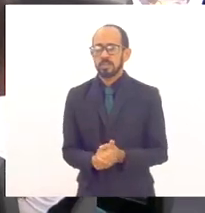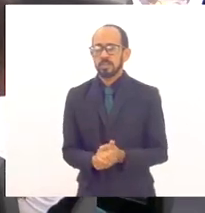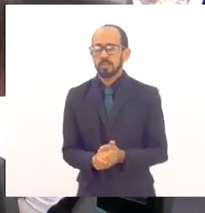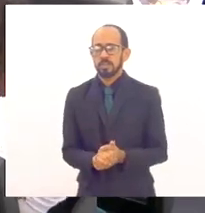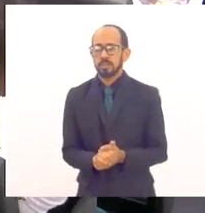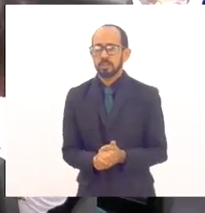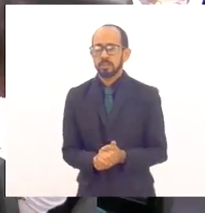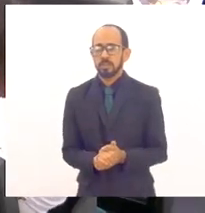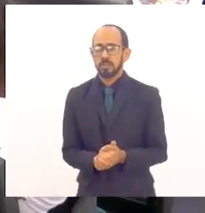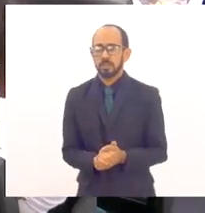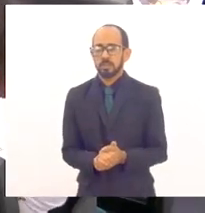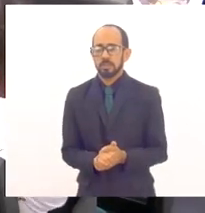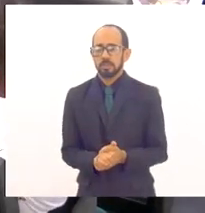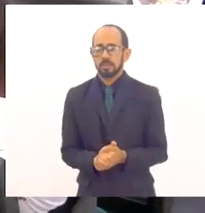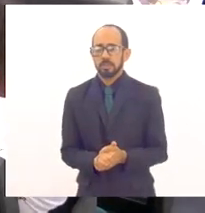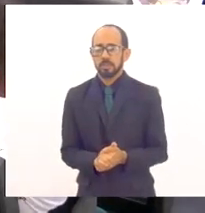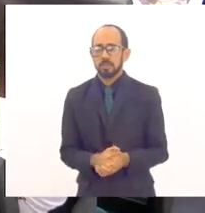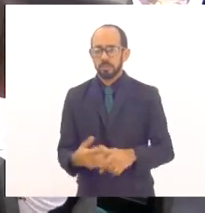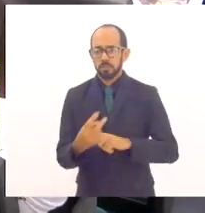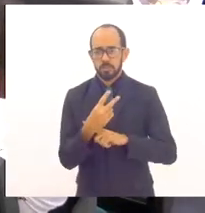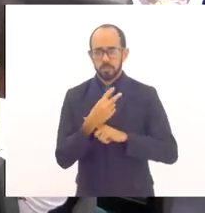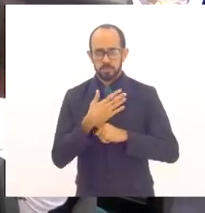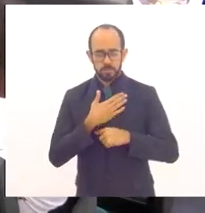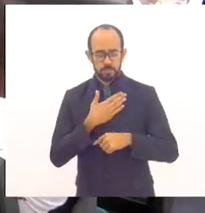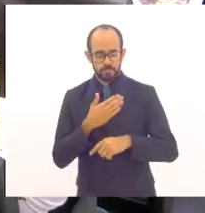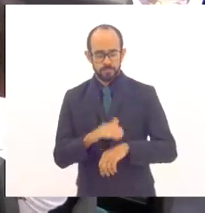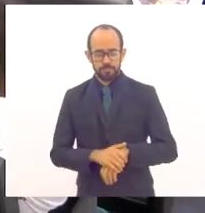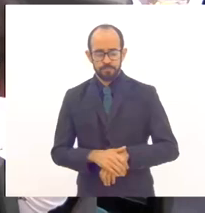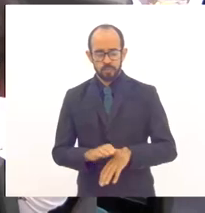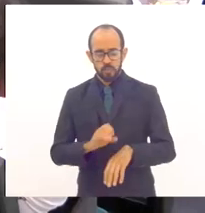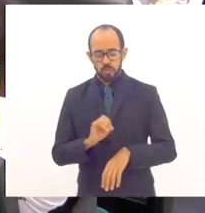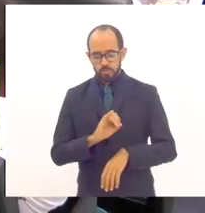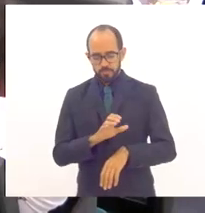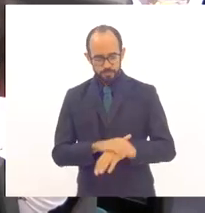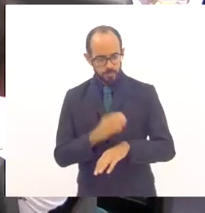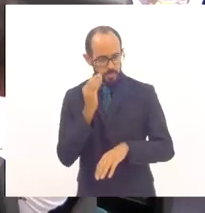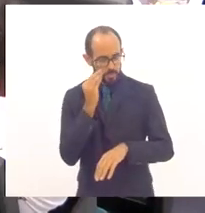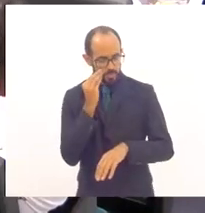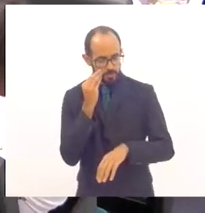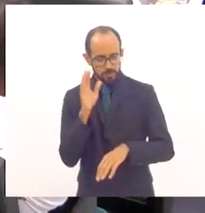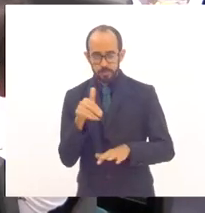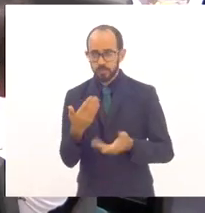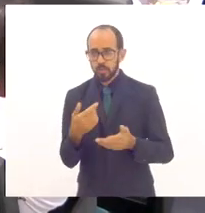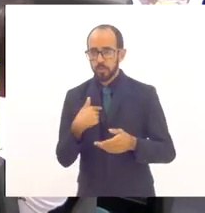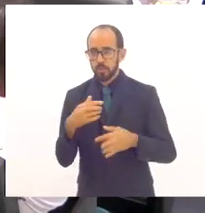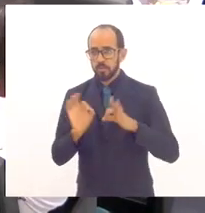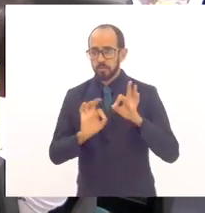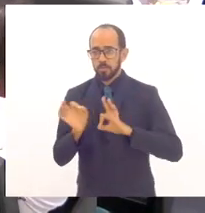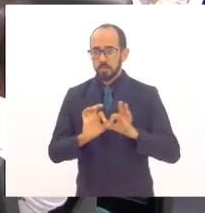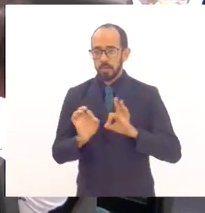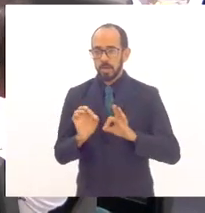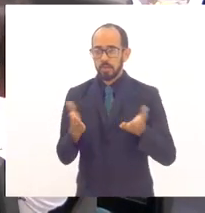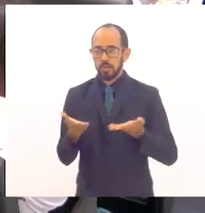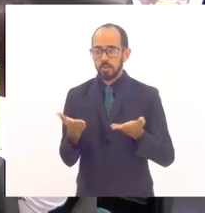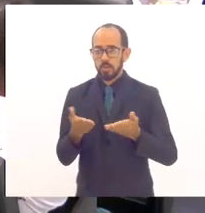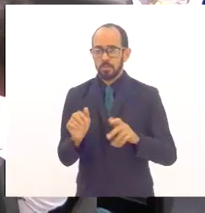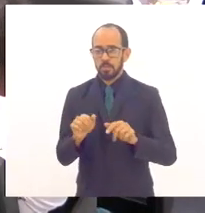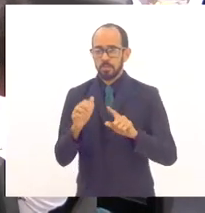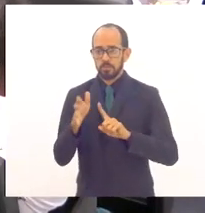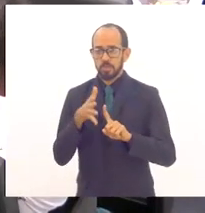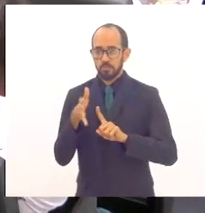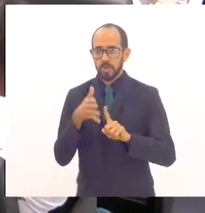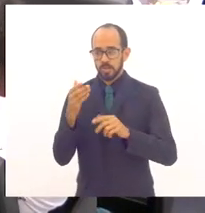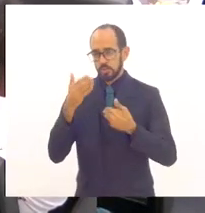eu já empresto aqui, eu acho que... Alô? Bom, já estava aqui me preparando para fazer uma fala